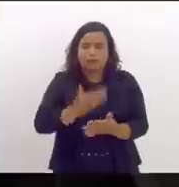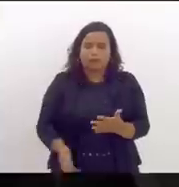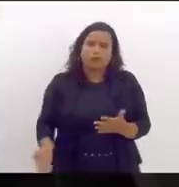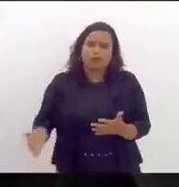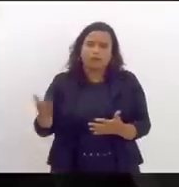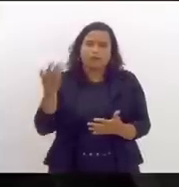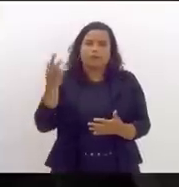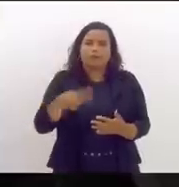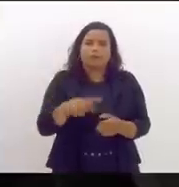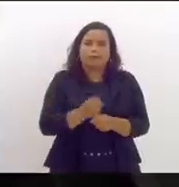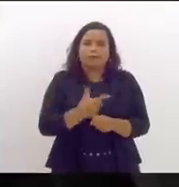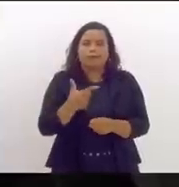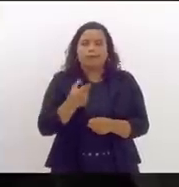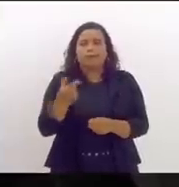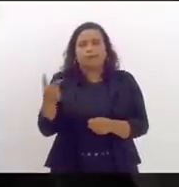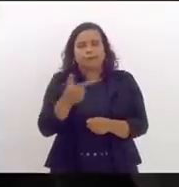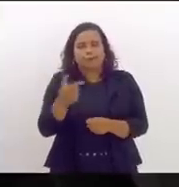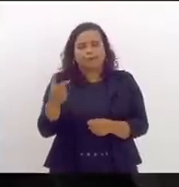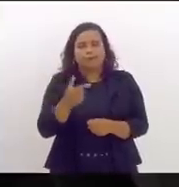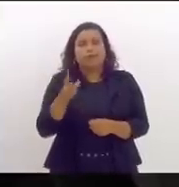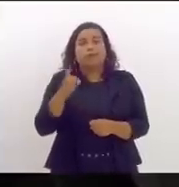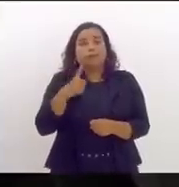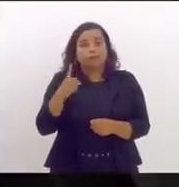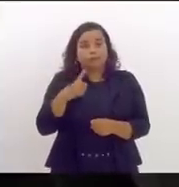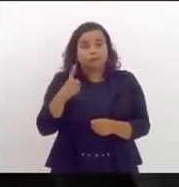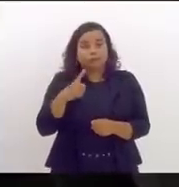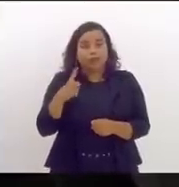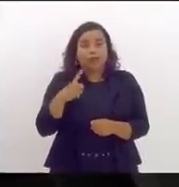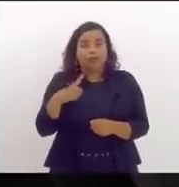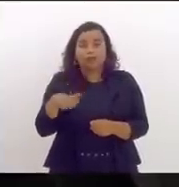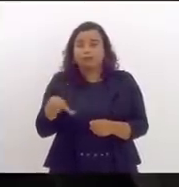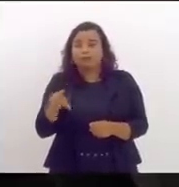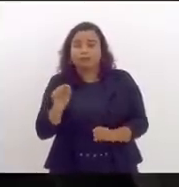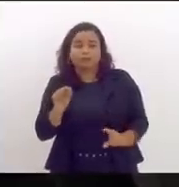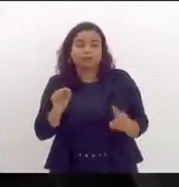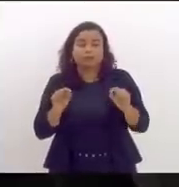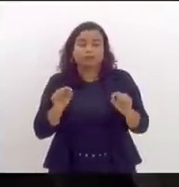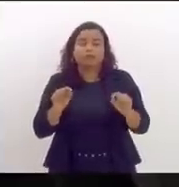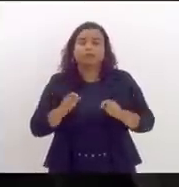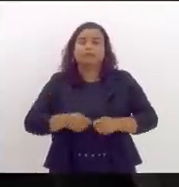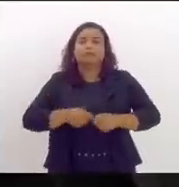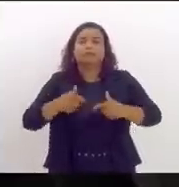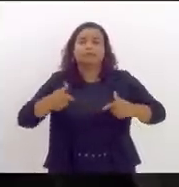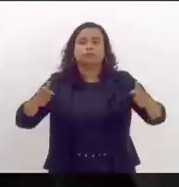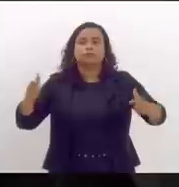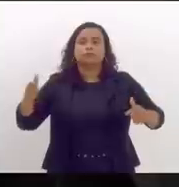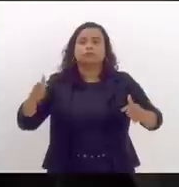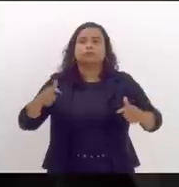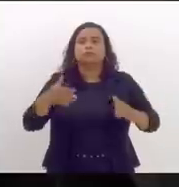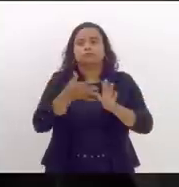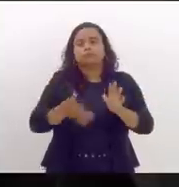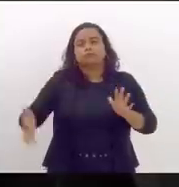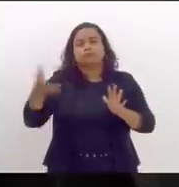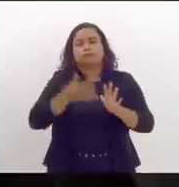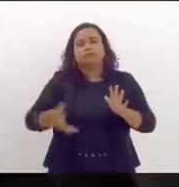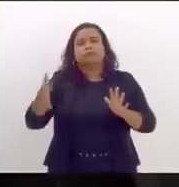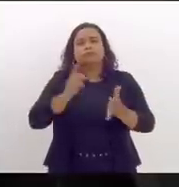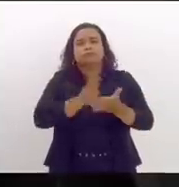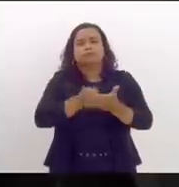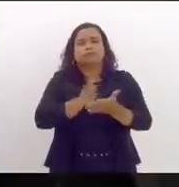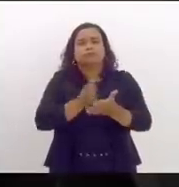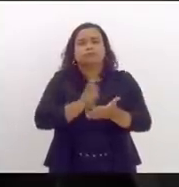ano de 22 fica condicionada ao crescimento da receita corrente líquida